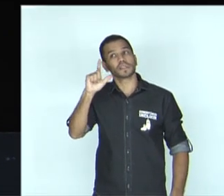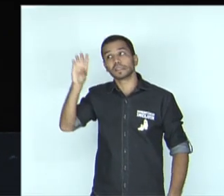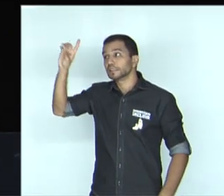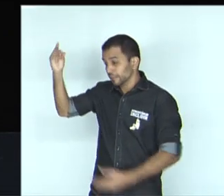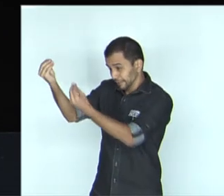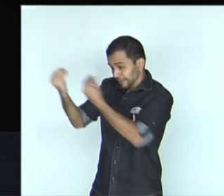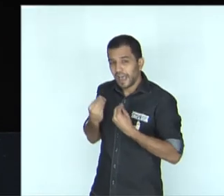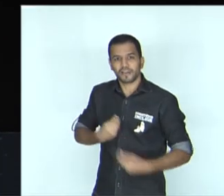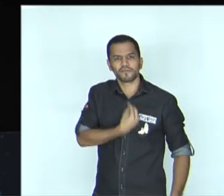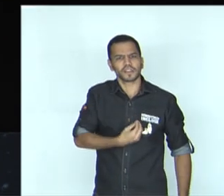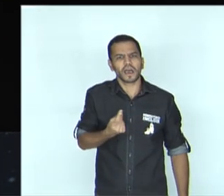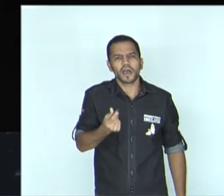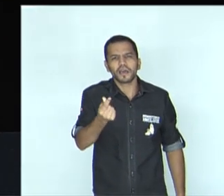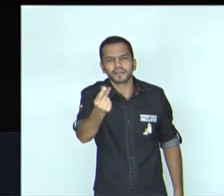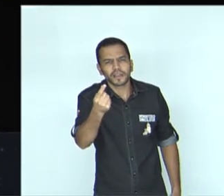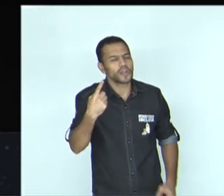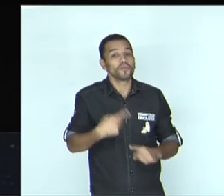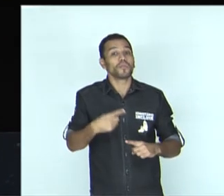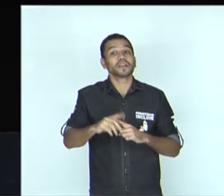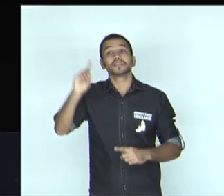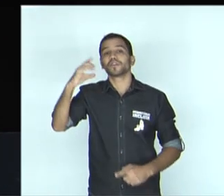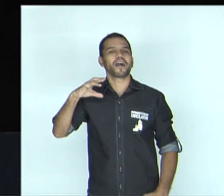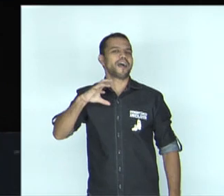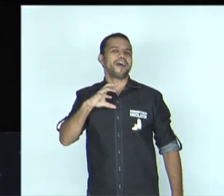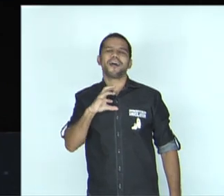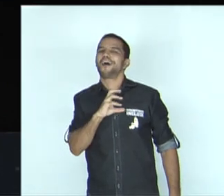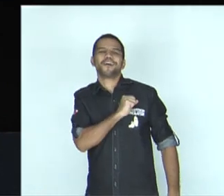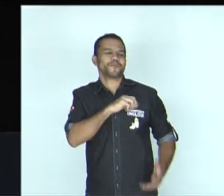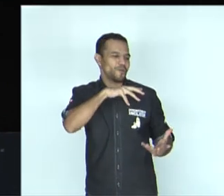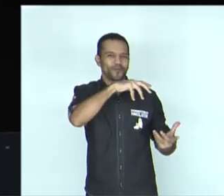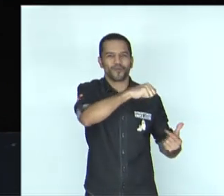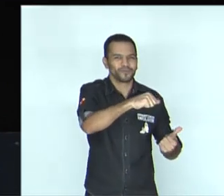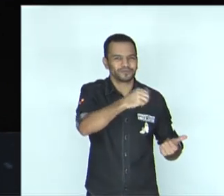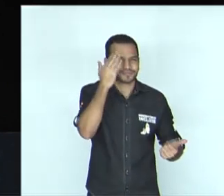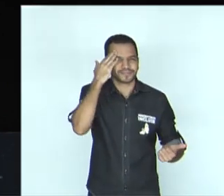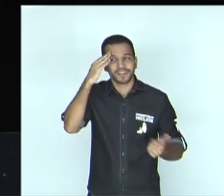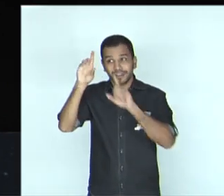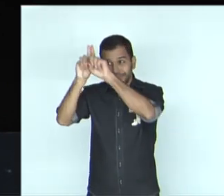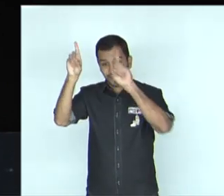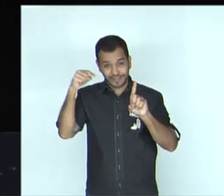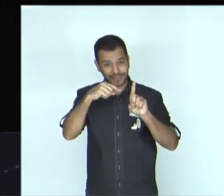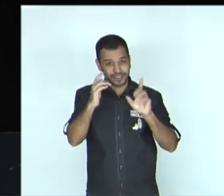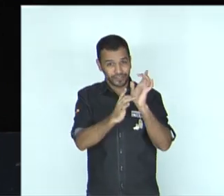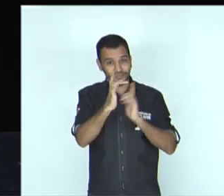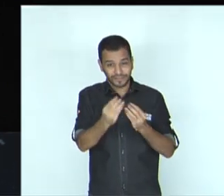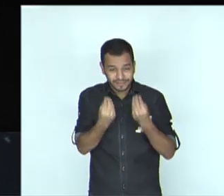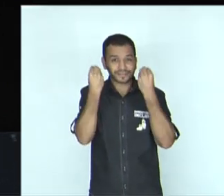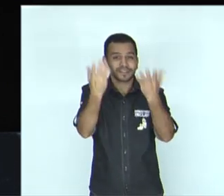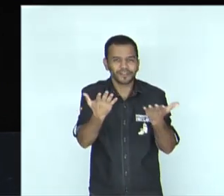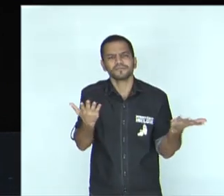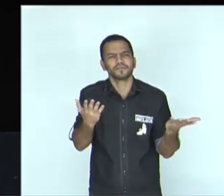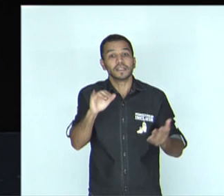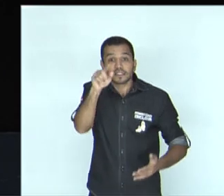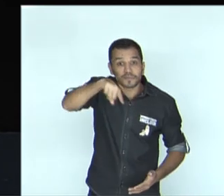deu o filho, o que ele não dará por você? Ah, queridos, é muito importante que a gente pense nisso.